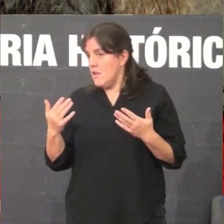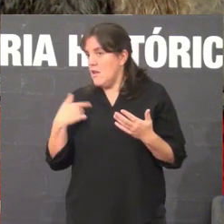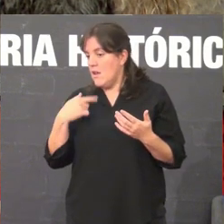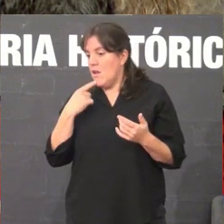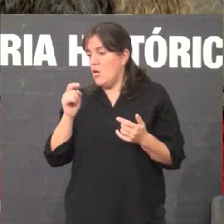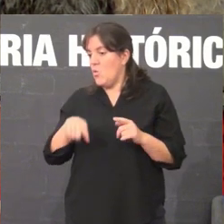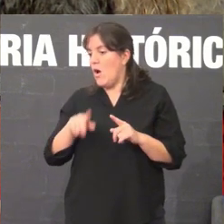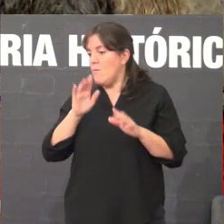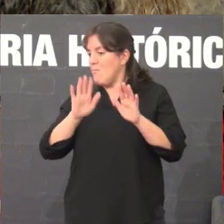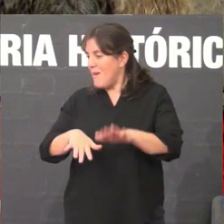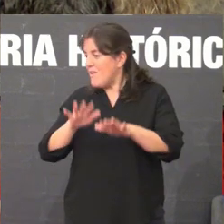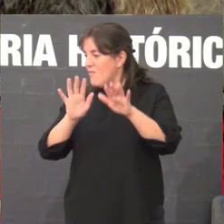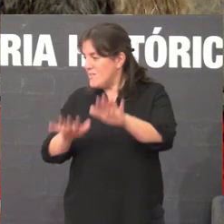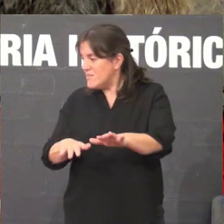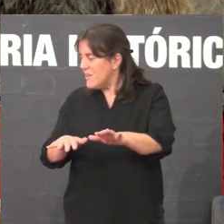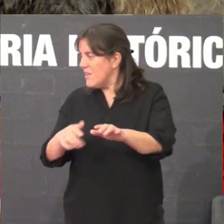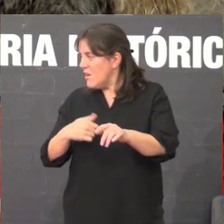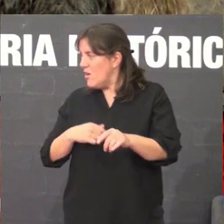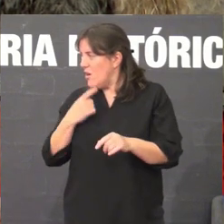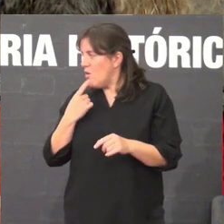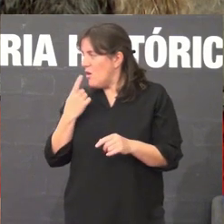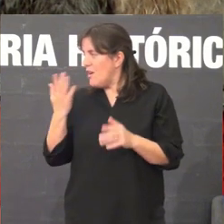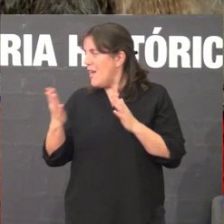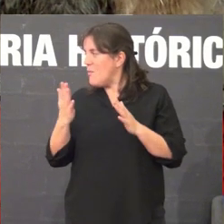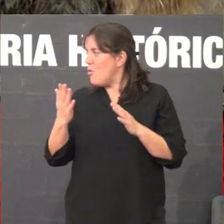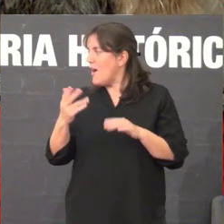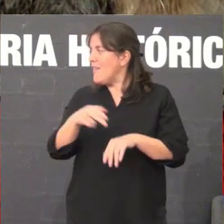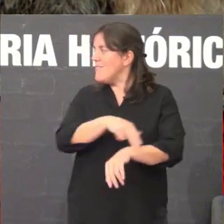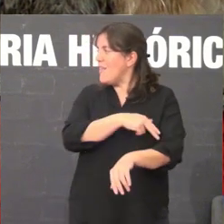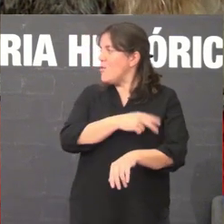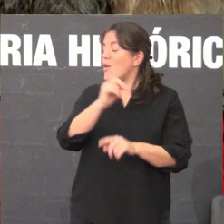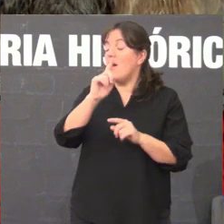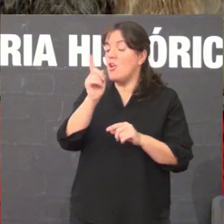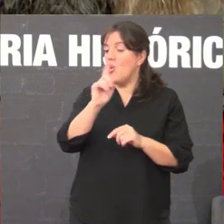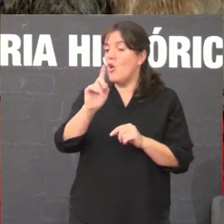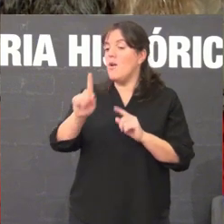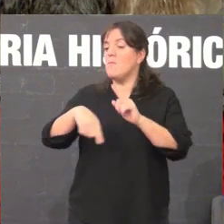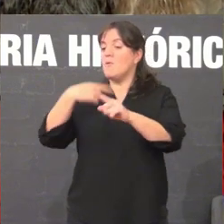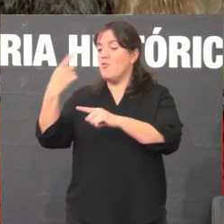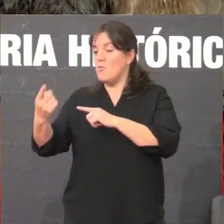manifestar totalmente durante a ditadura, mas que se manifestam logo